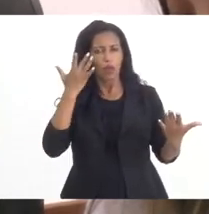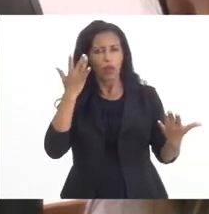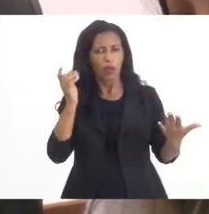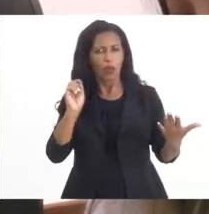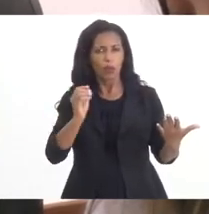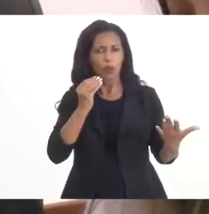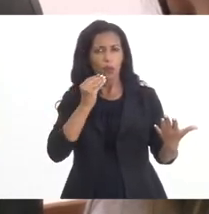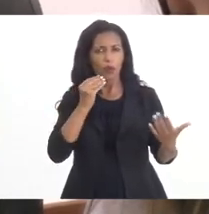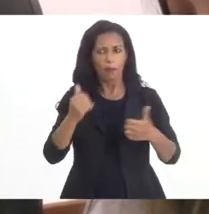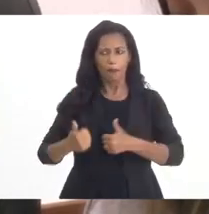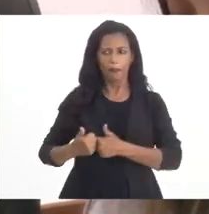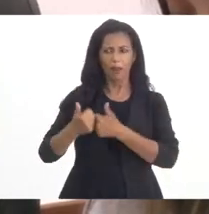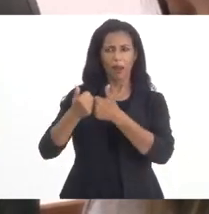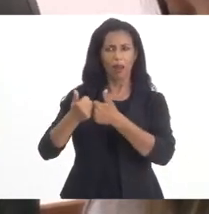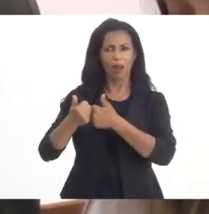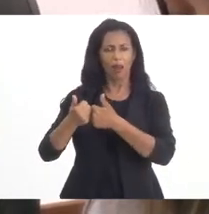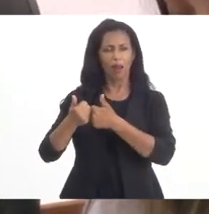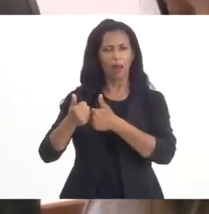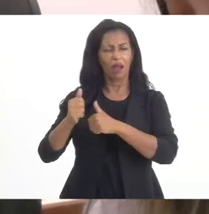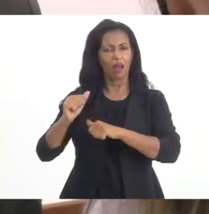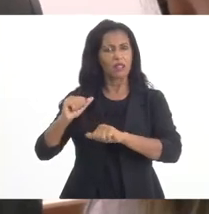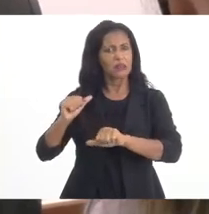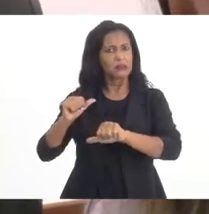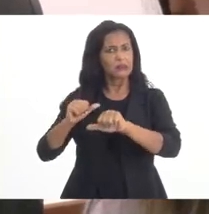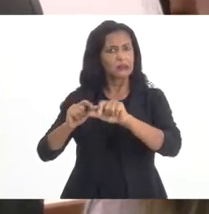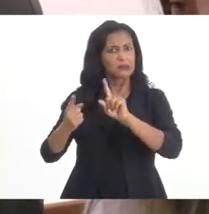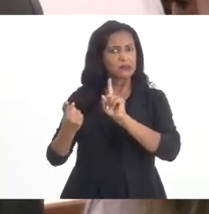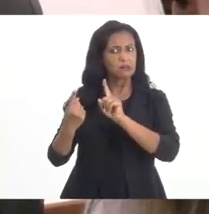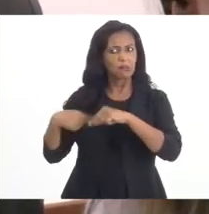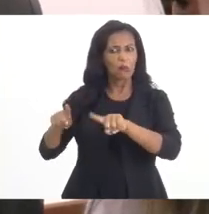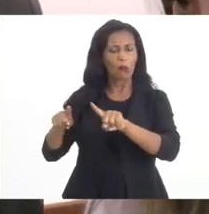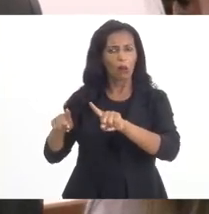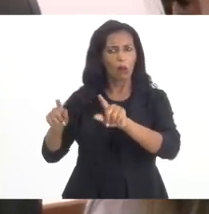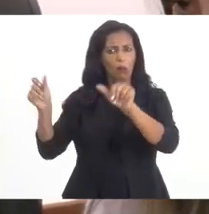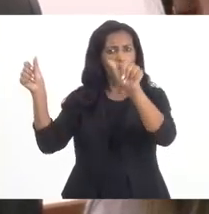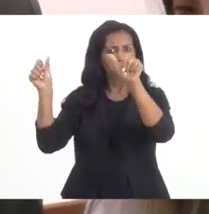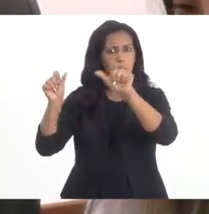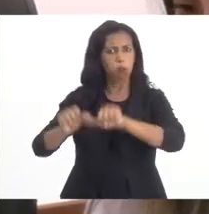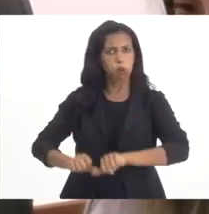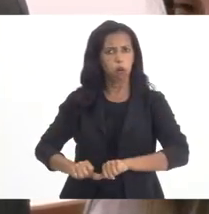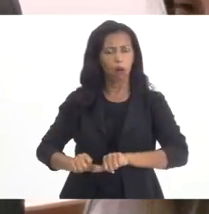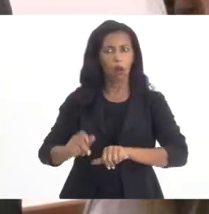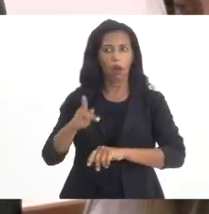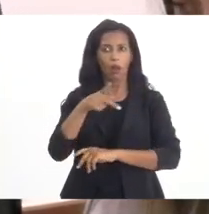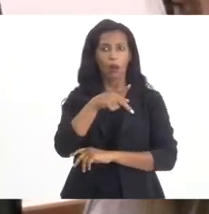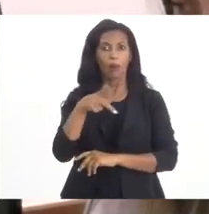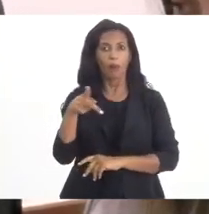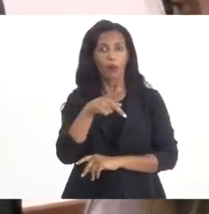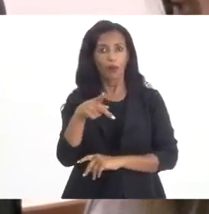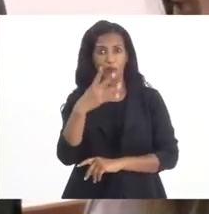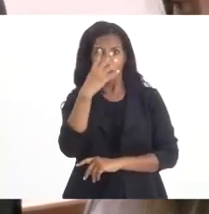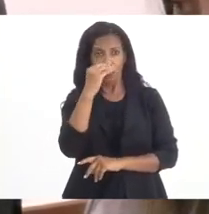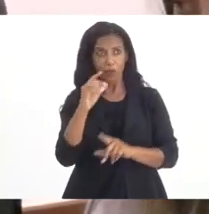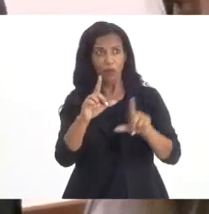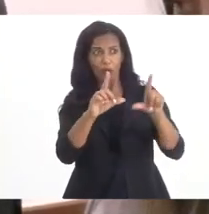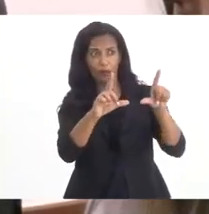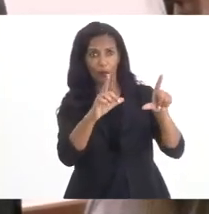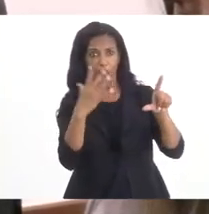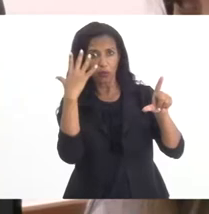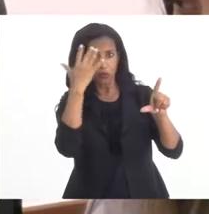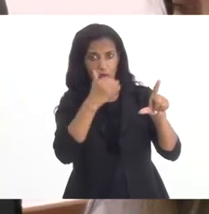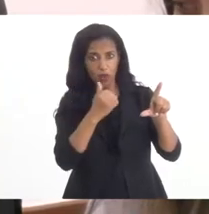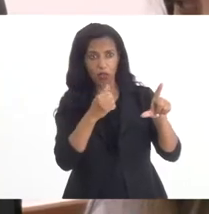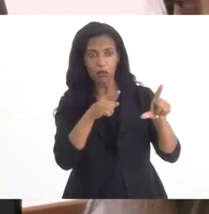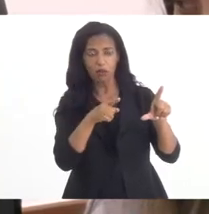poderia ter melhorado, mas, ao contrário, piorou. Menos professores, o professorado botou até foto bonita, porque, assim, se vocês entrarem